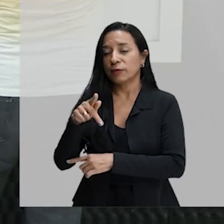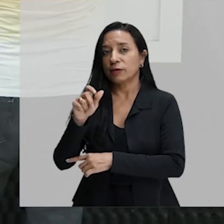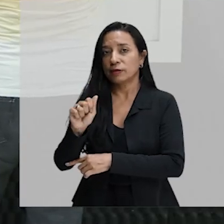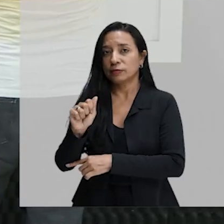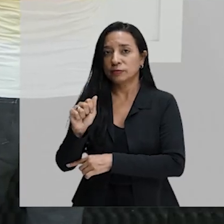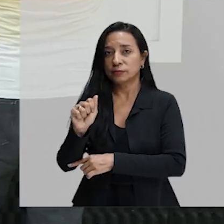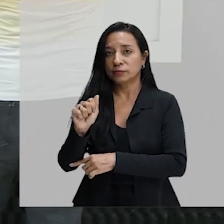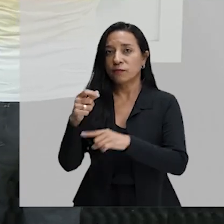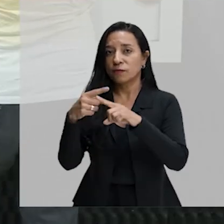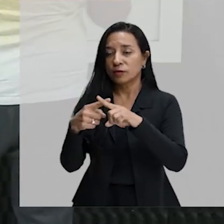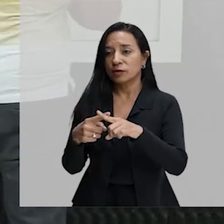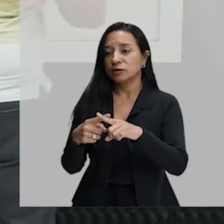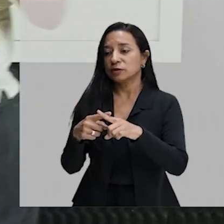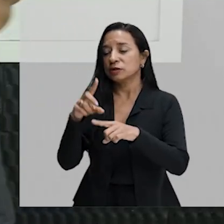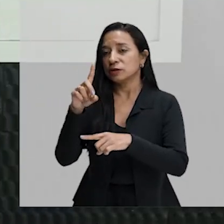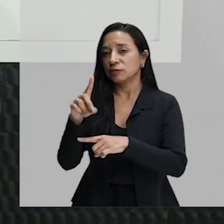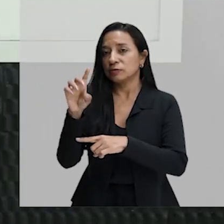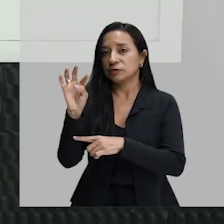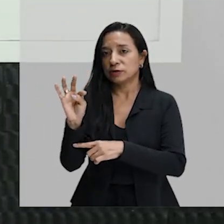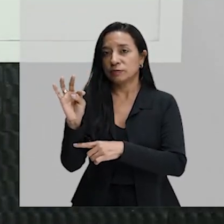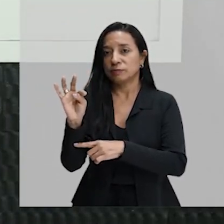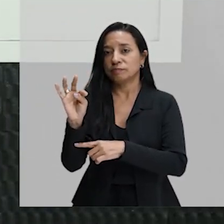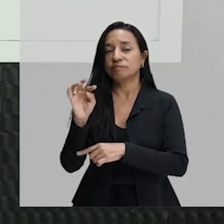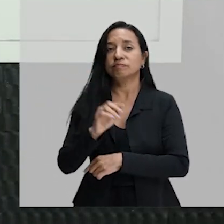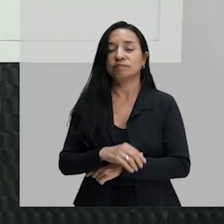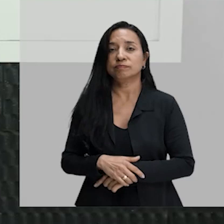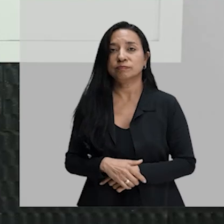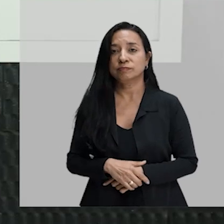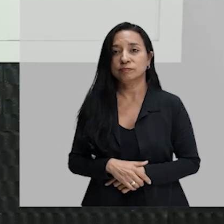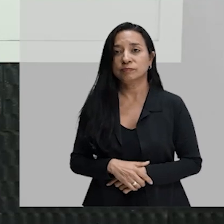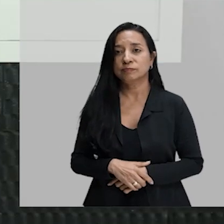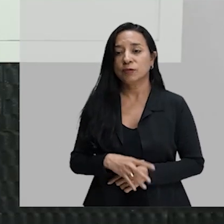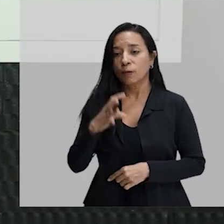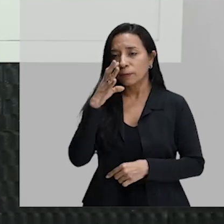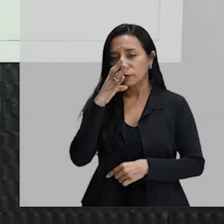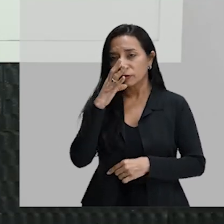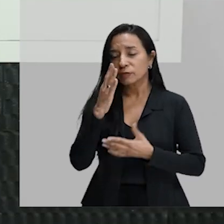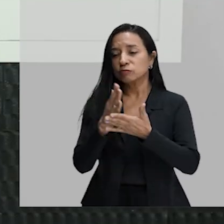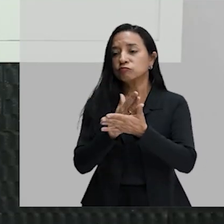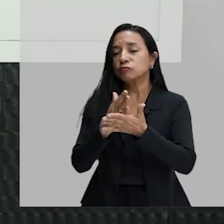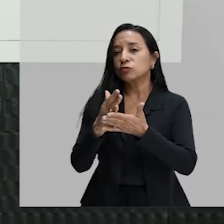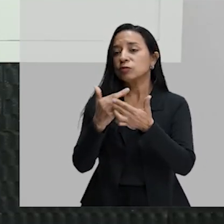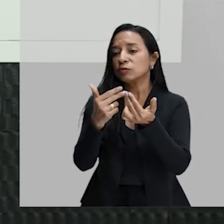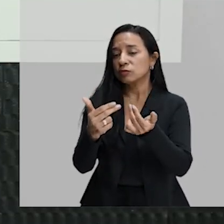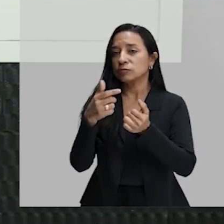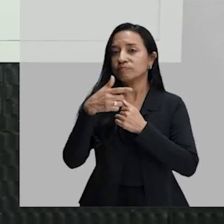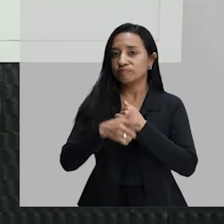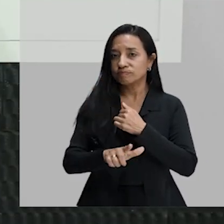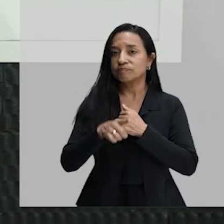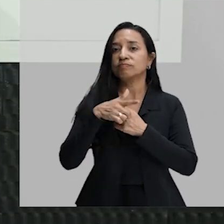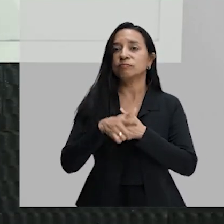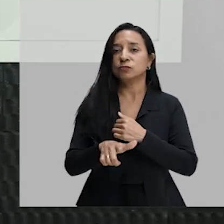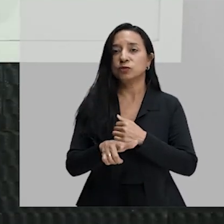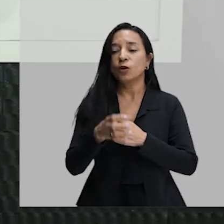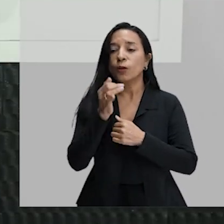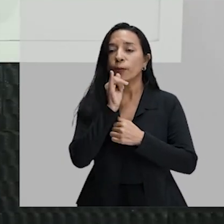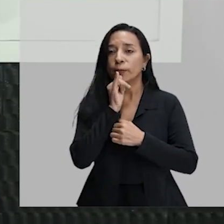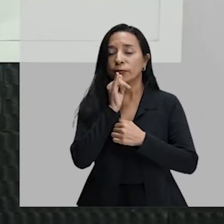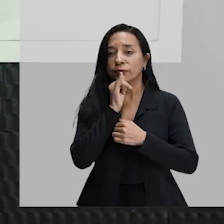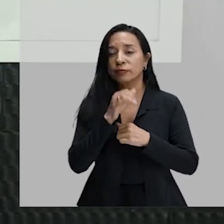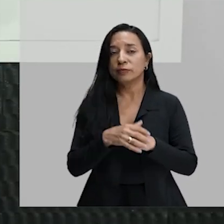a variação da temperatura, certo? Percebam que tem algumas coisas aqui que vão se repetir. Por